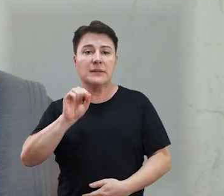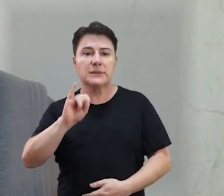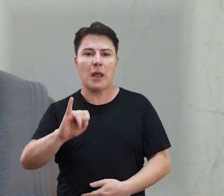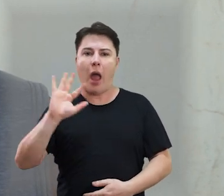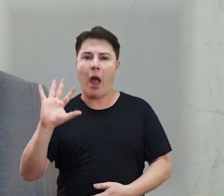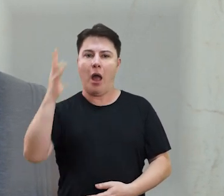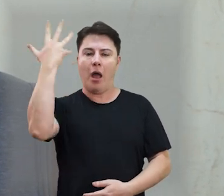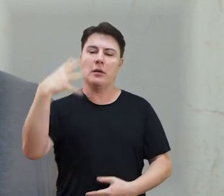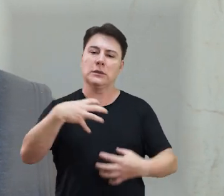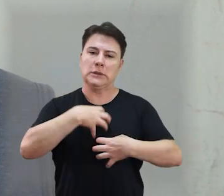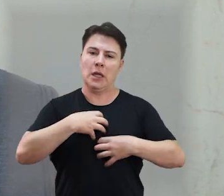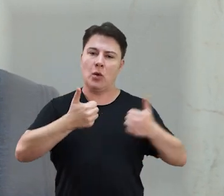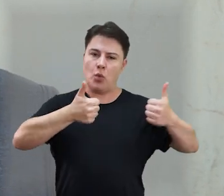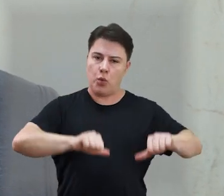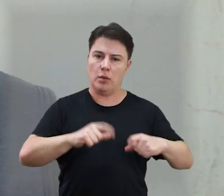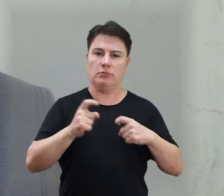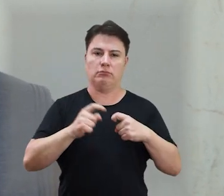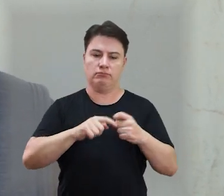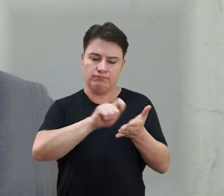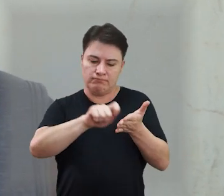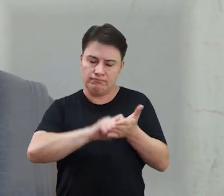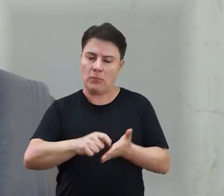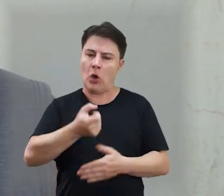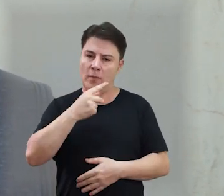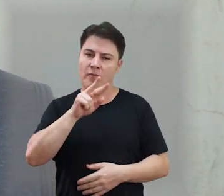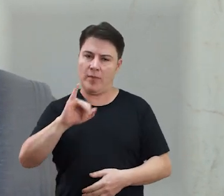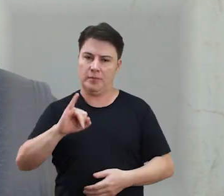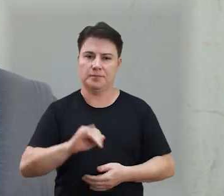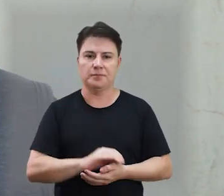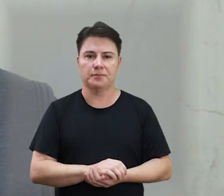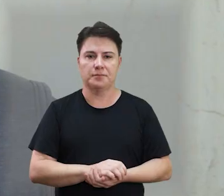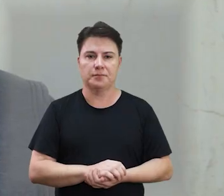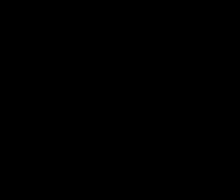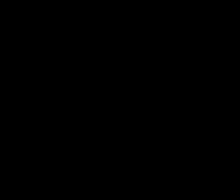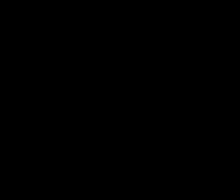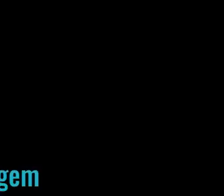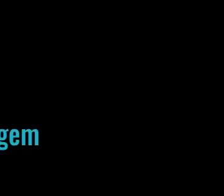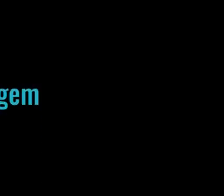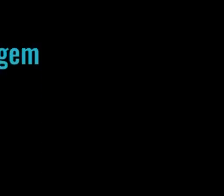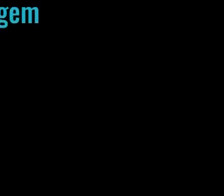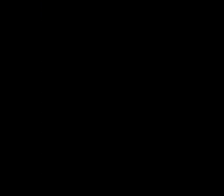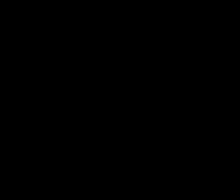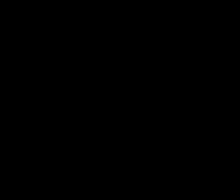alguma coisa que aí eu venho posto aí o médico passa algum medicamento